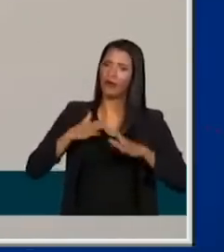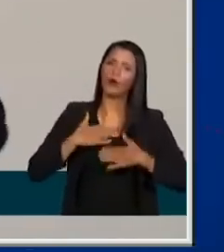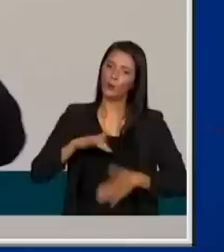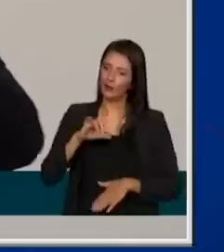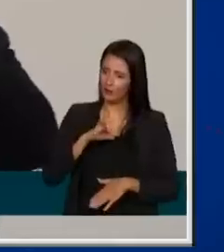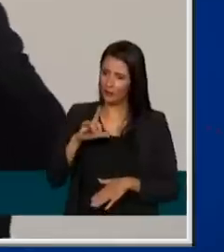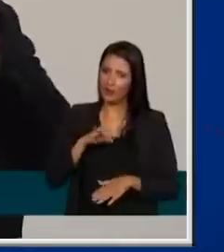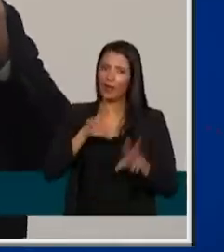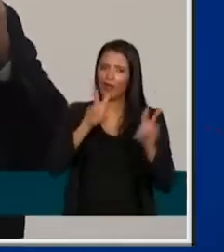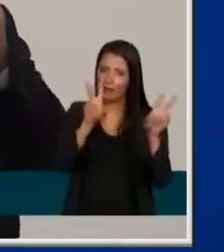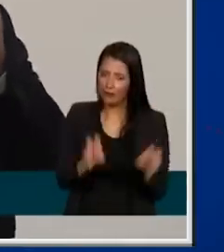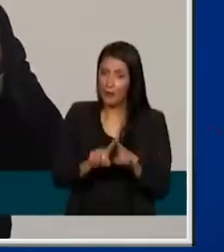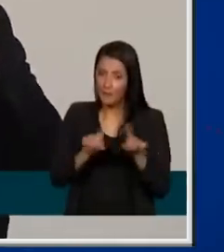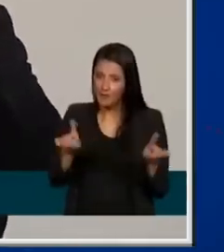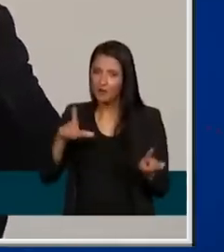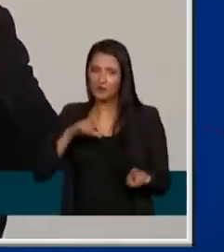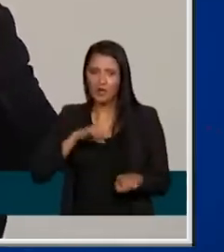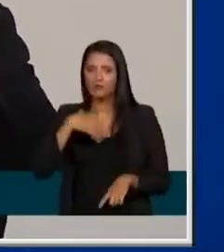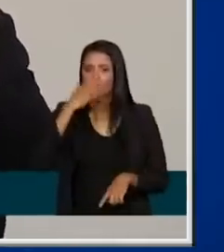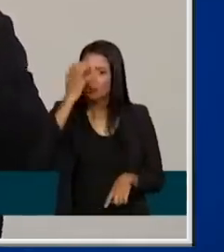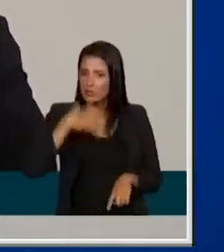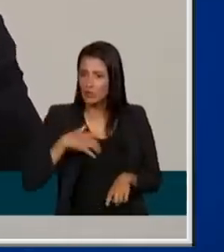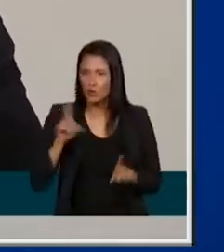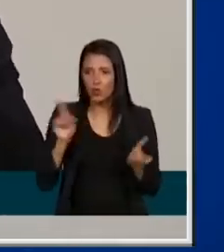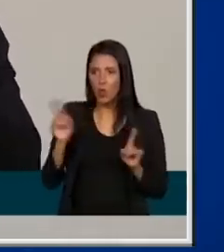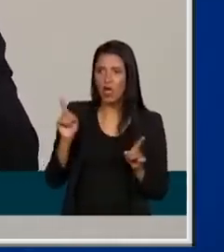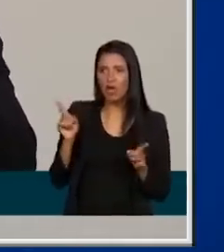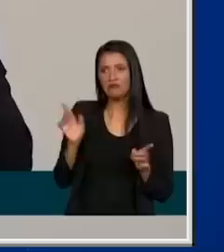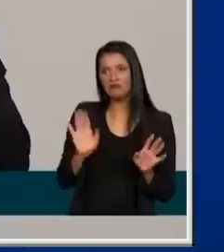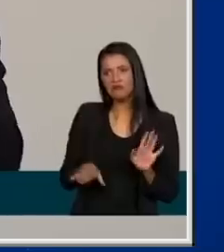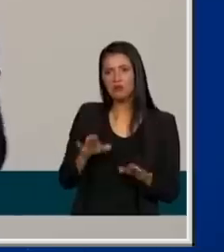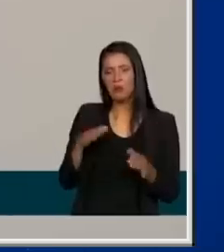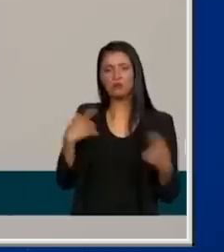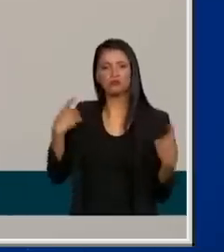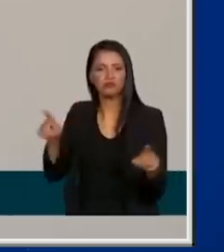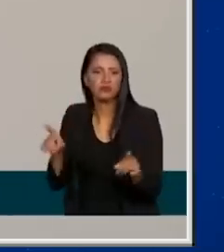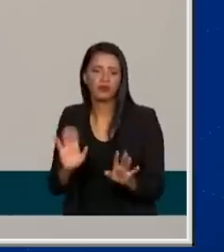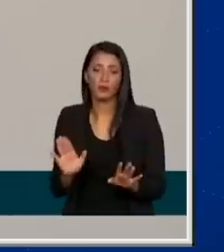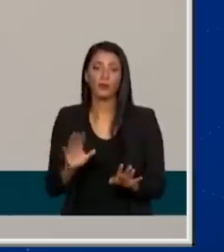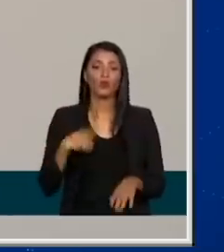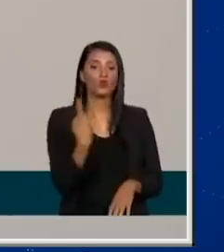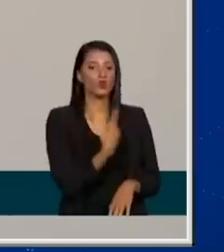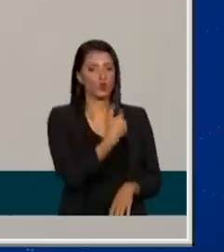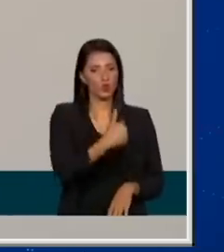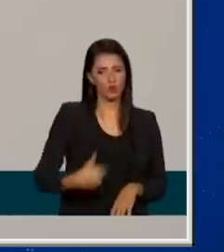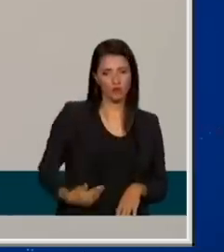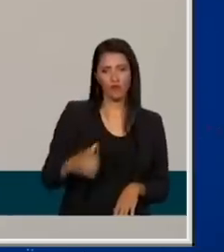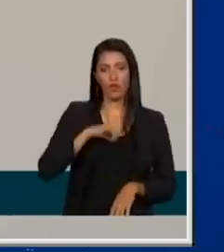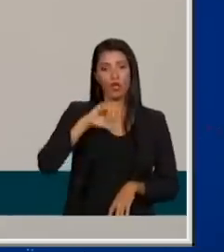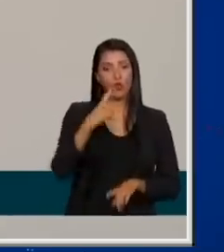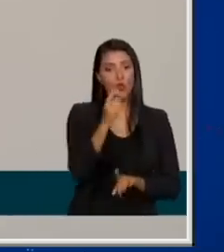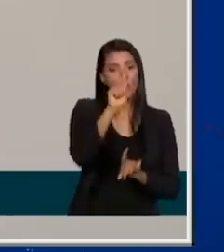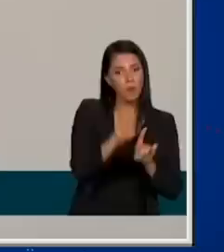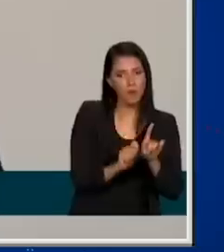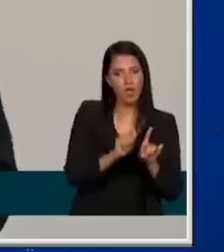estão na linha de frente da defesa dos nossos direitos principalmente os direitos da